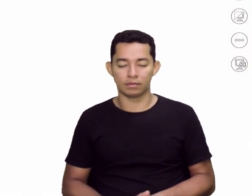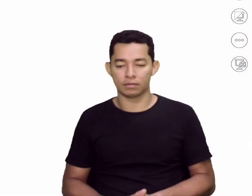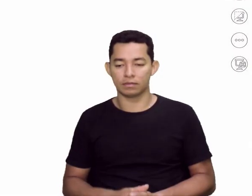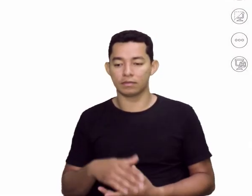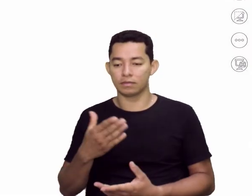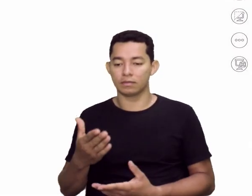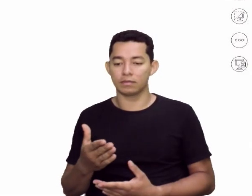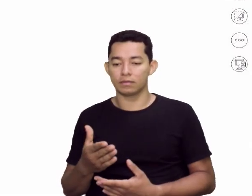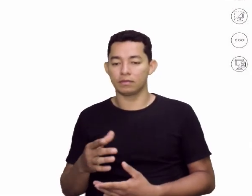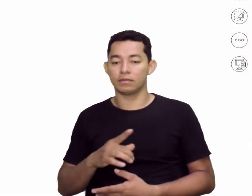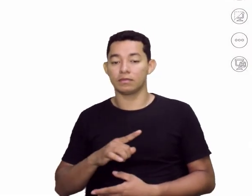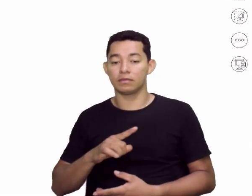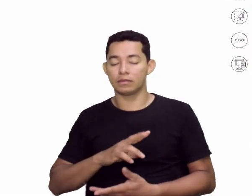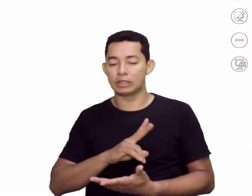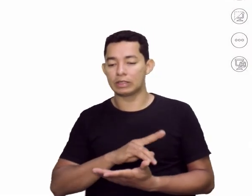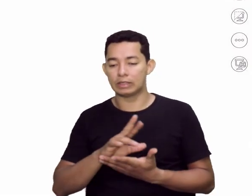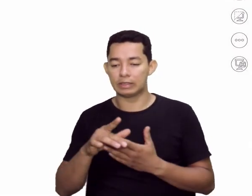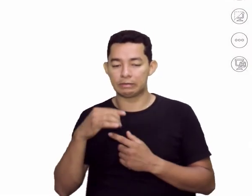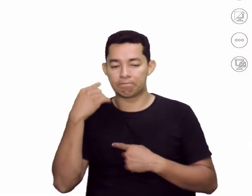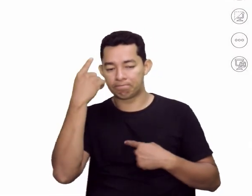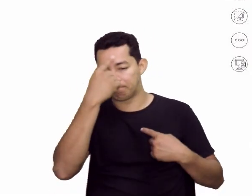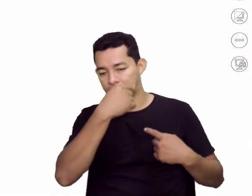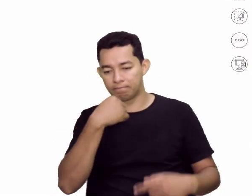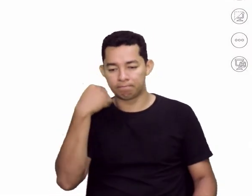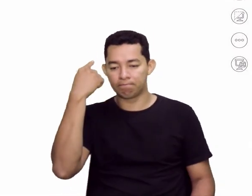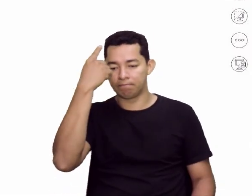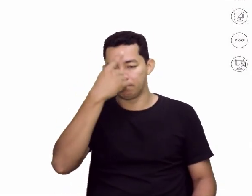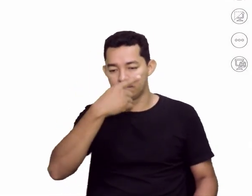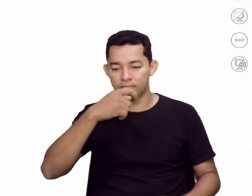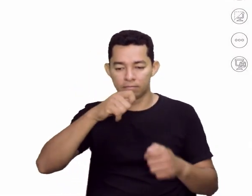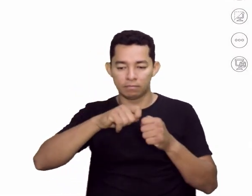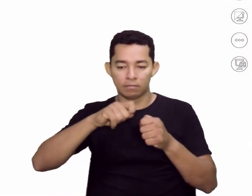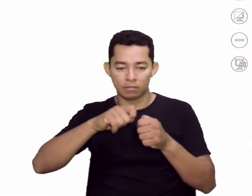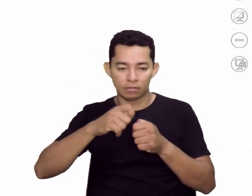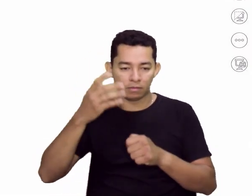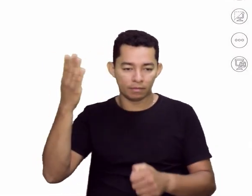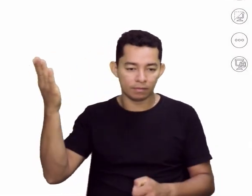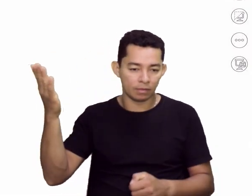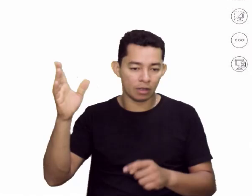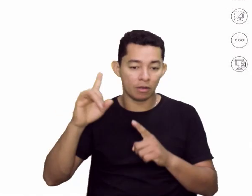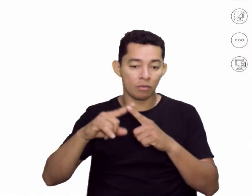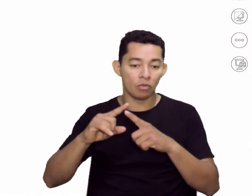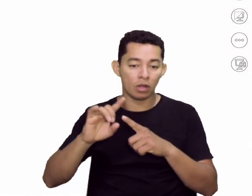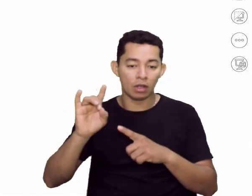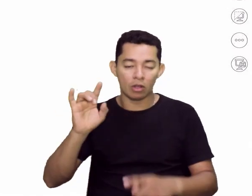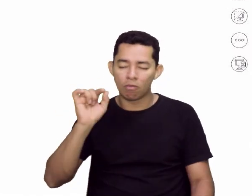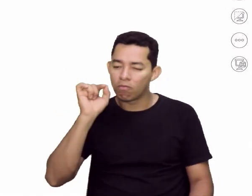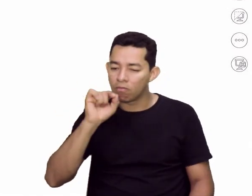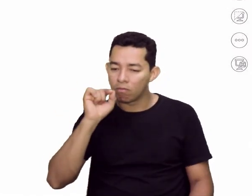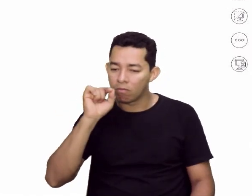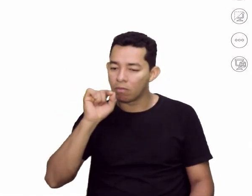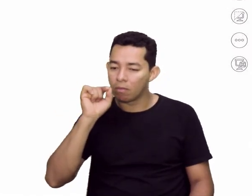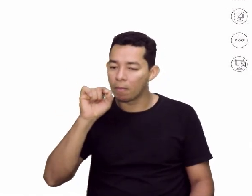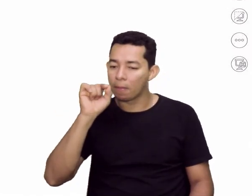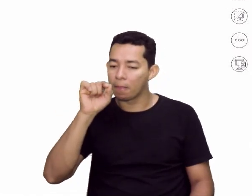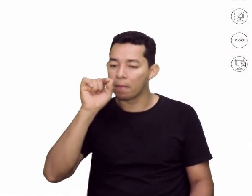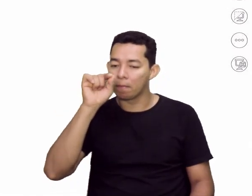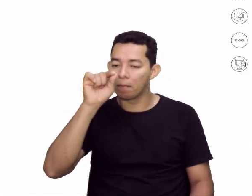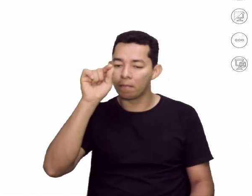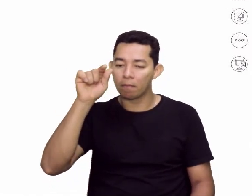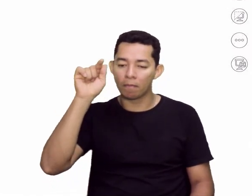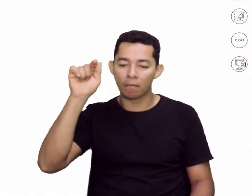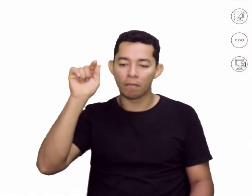cara passou... Quantas horas será que ele passou para fazer isso? Porque são só pontinhos, né? É uma